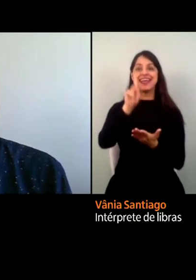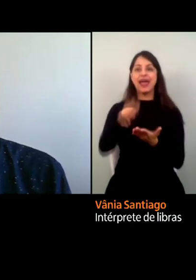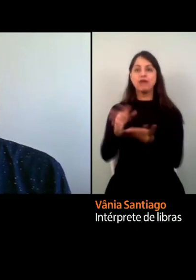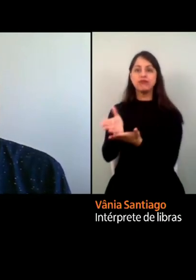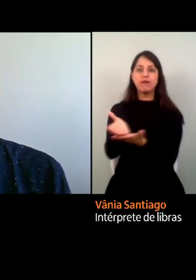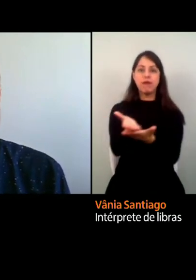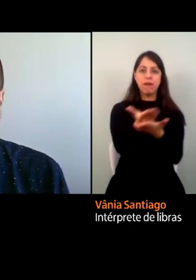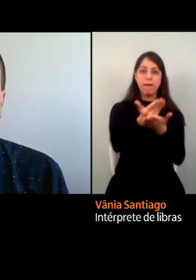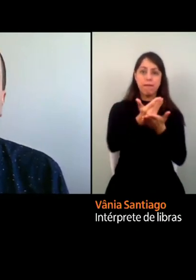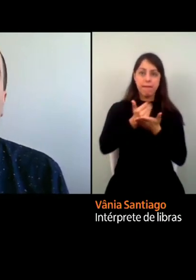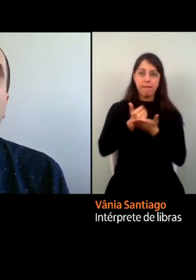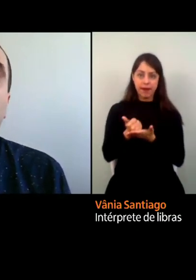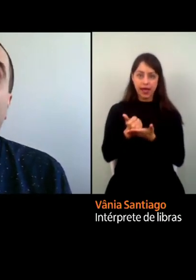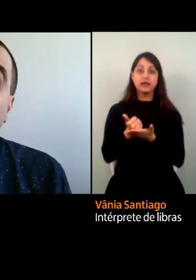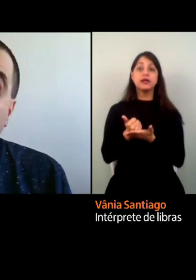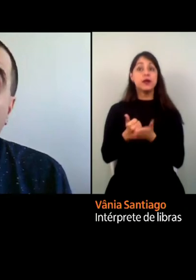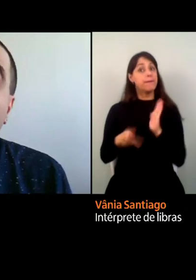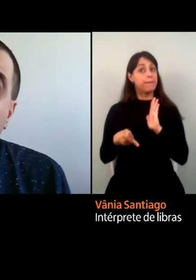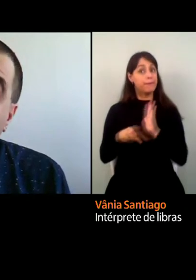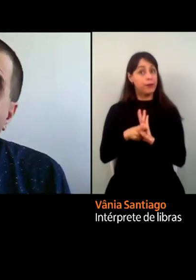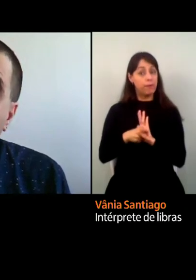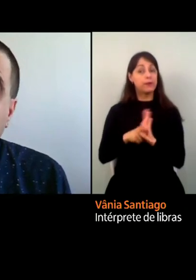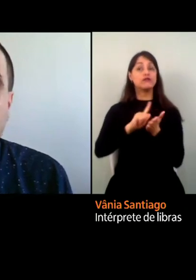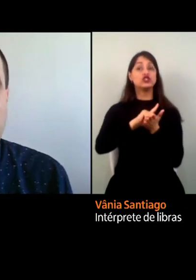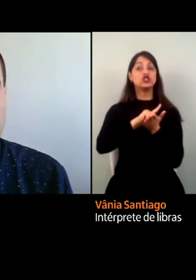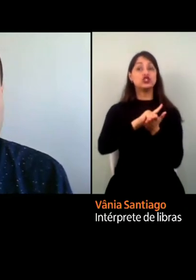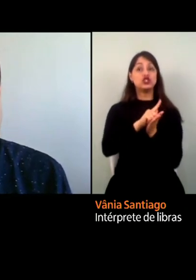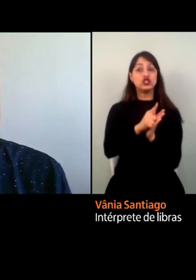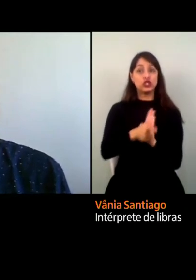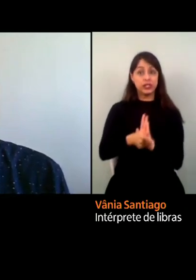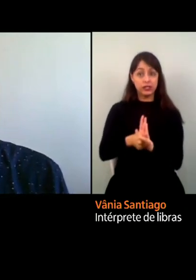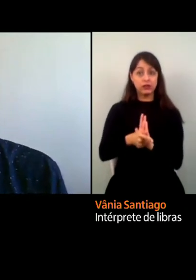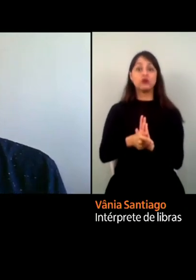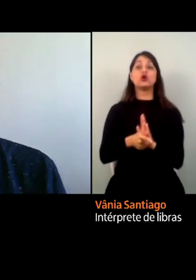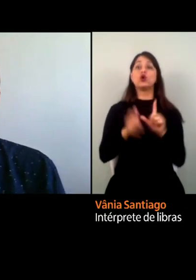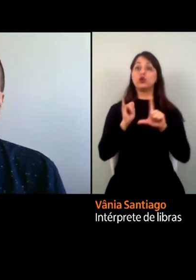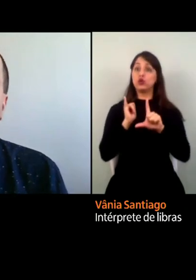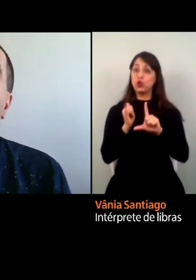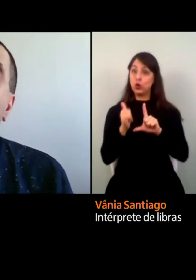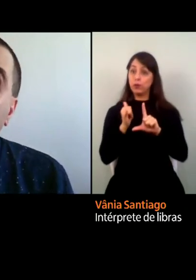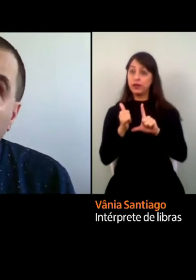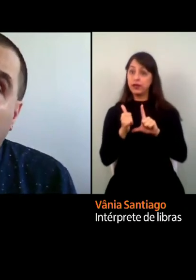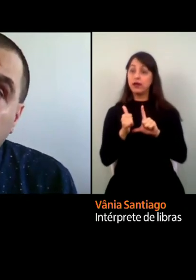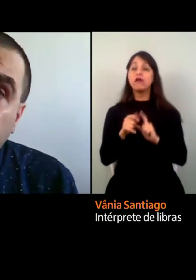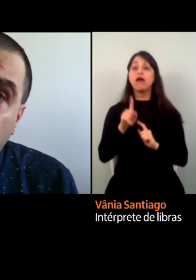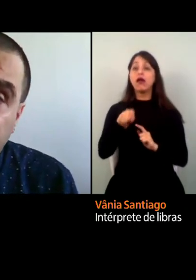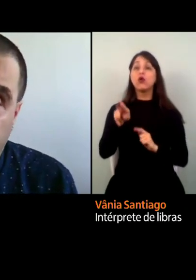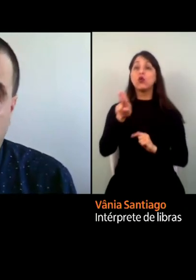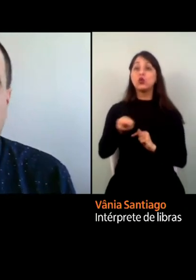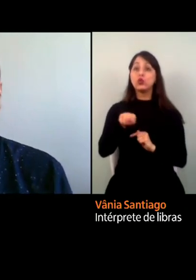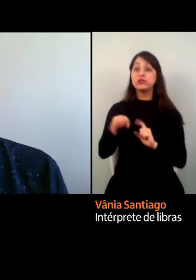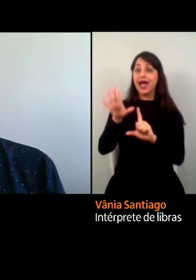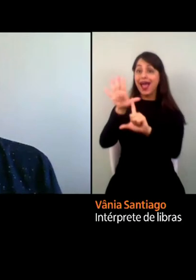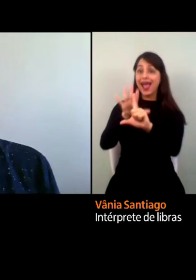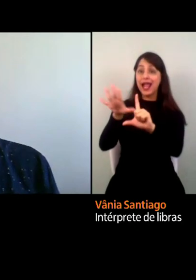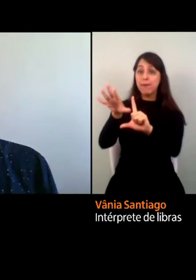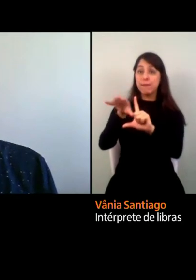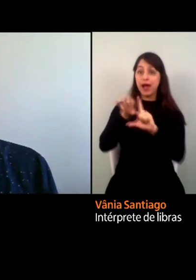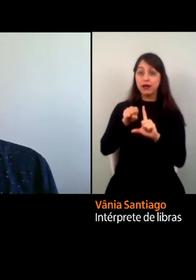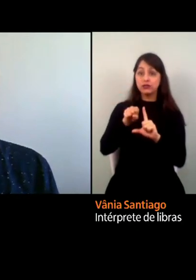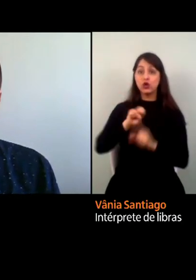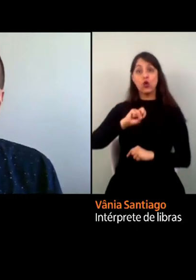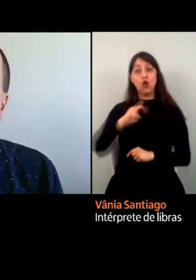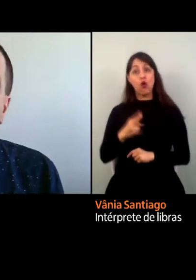ao gênero documentário, onde há um uso ilustrativo das imagens, ou de um found footage,